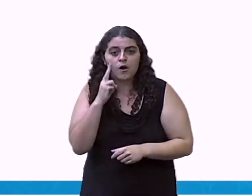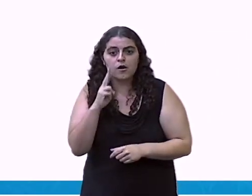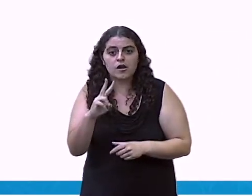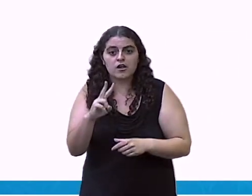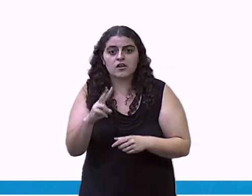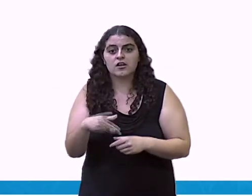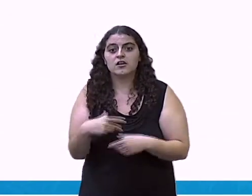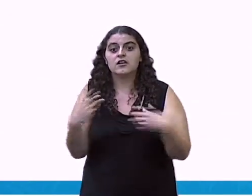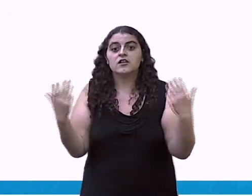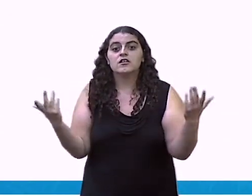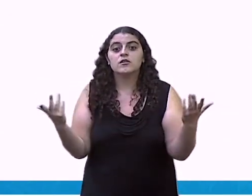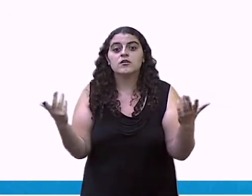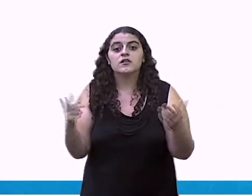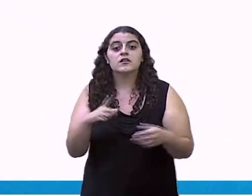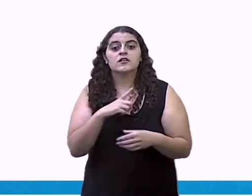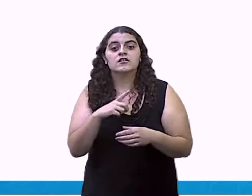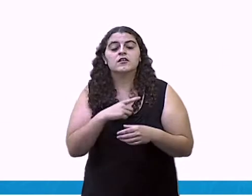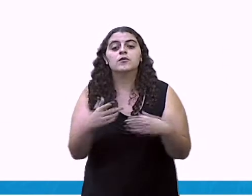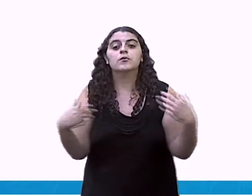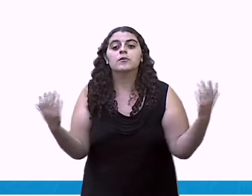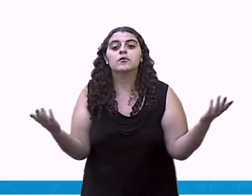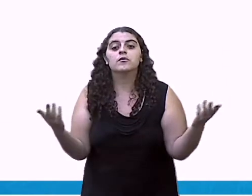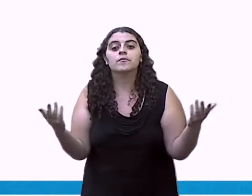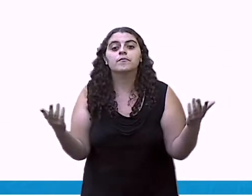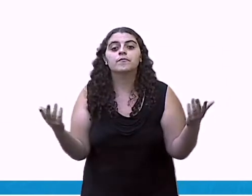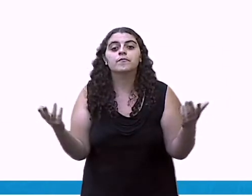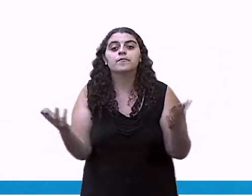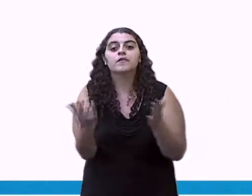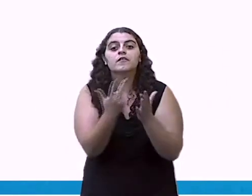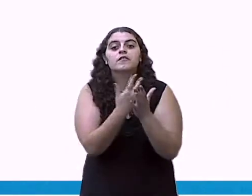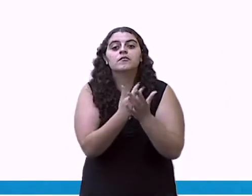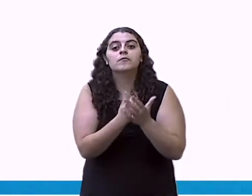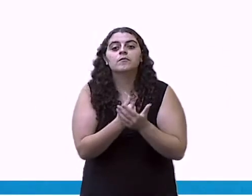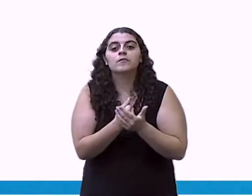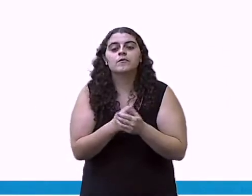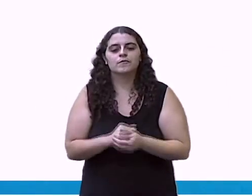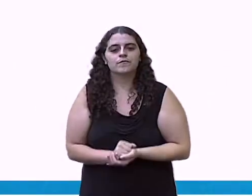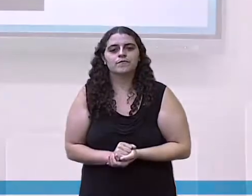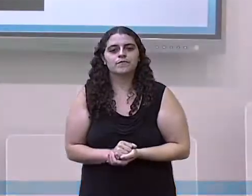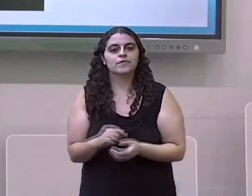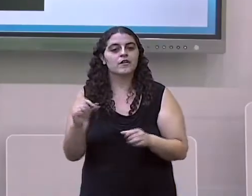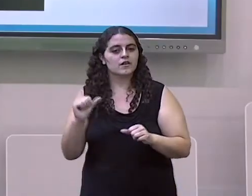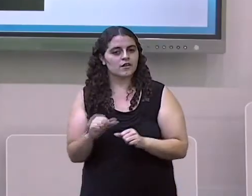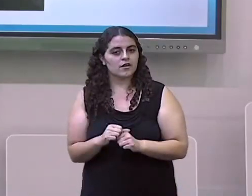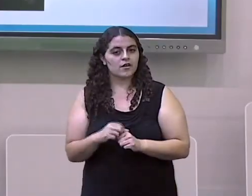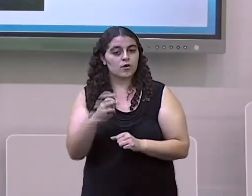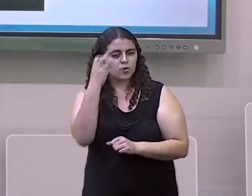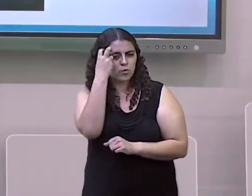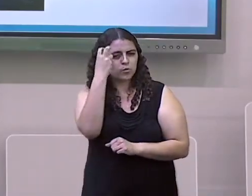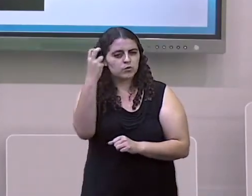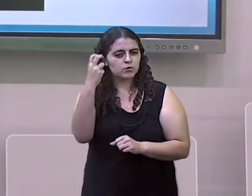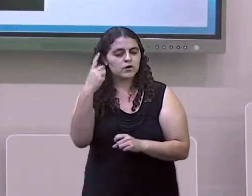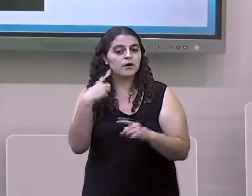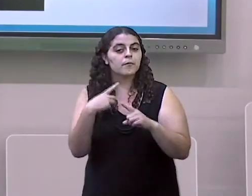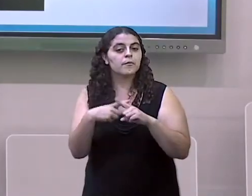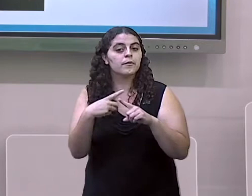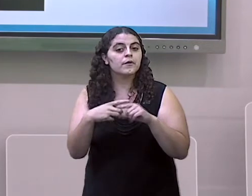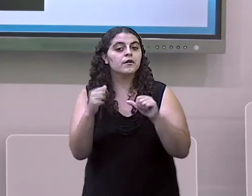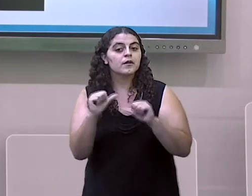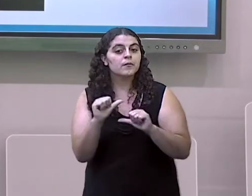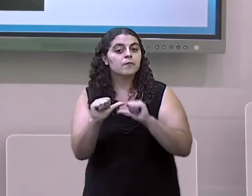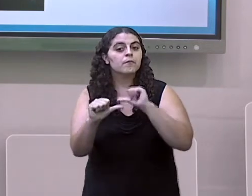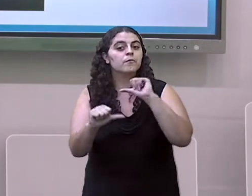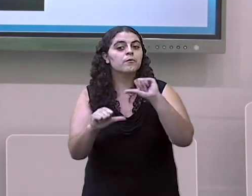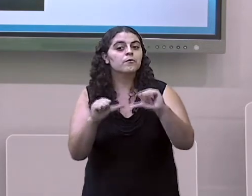uma paisagem cultural, ou seja, uma paisagem modificada. Perceba então a diferença